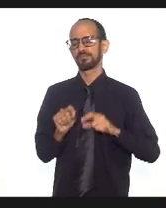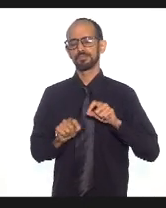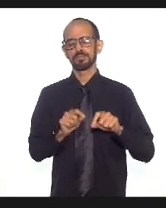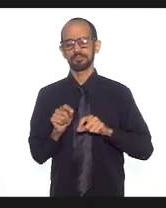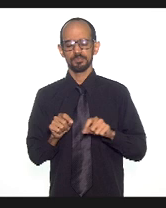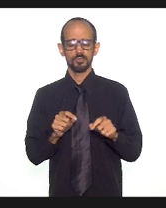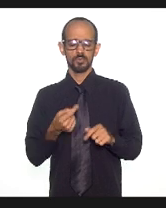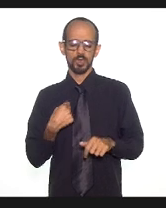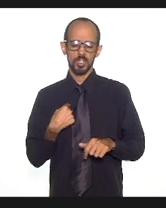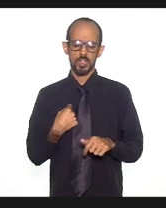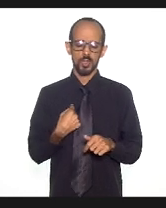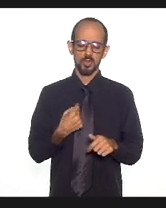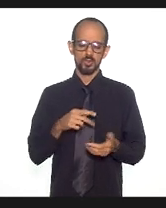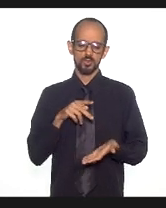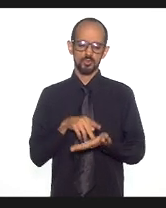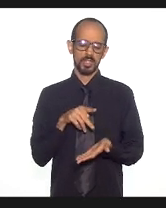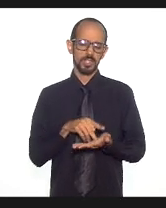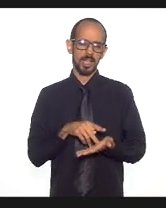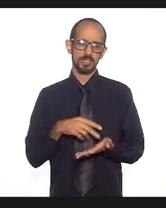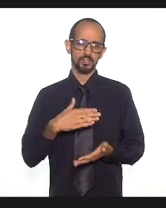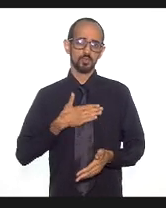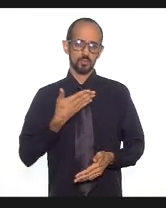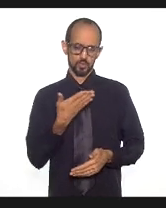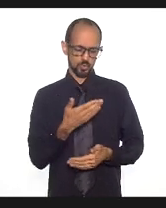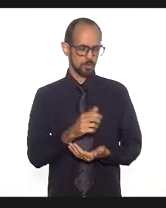que tive a grata surpresa